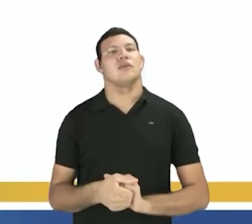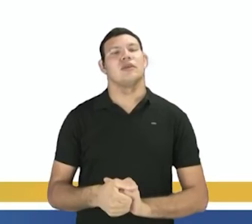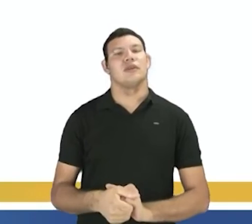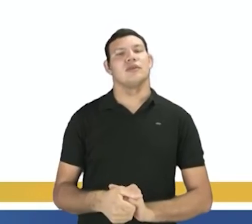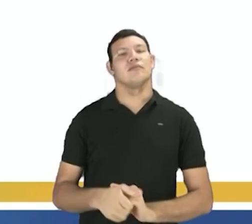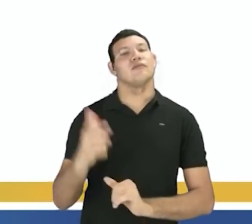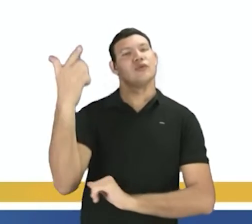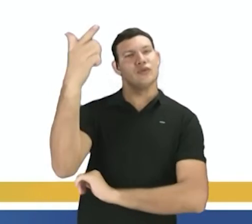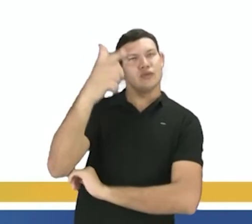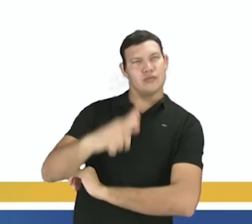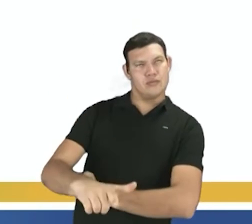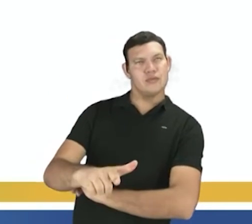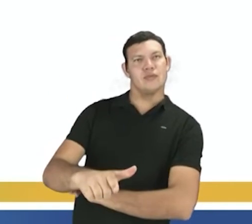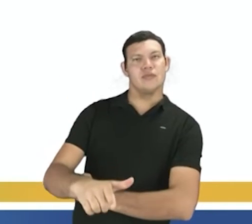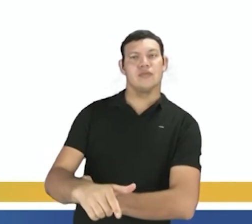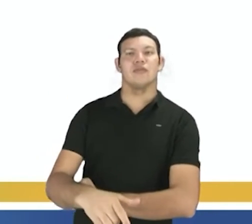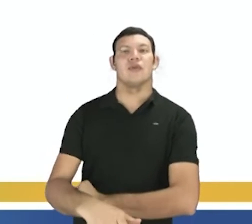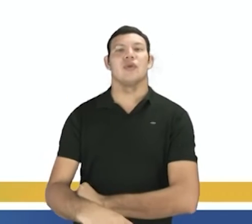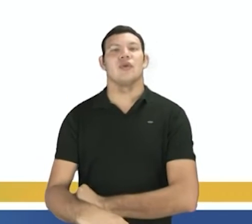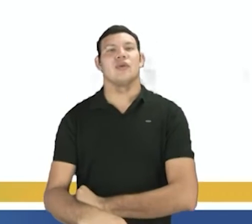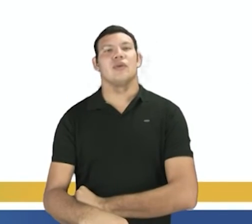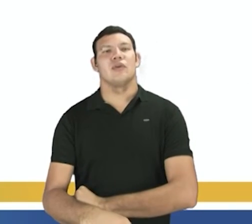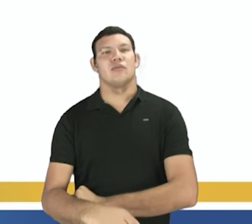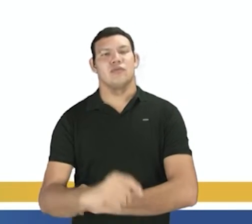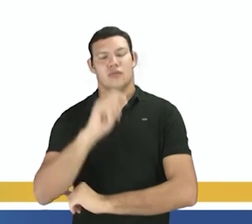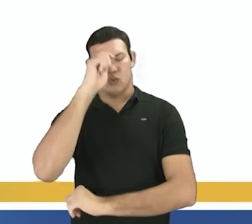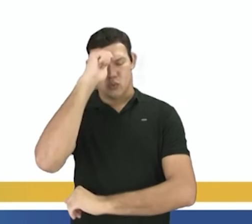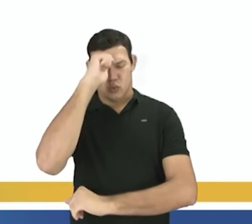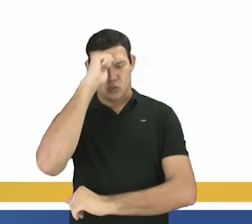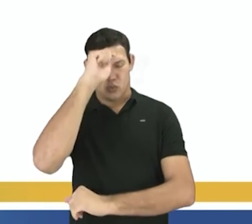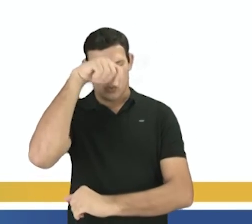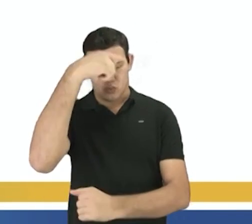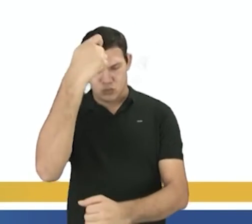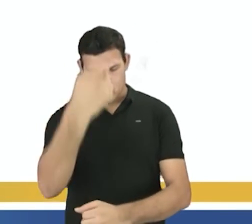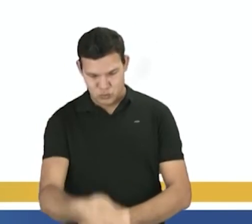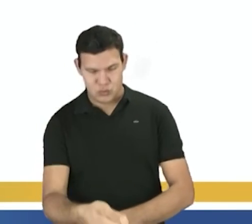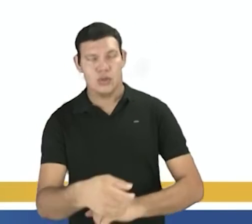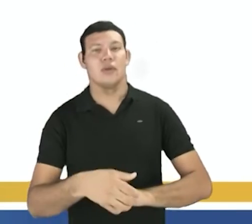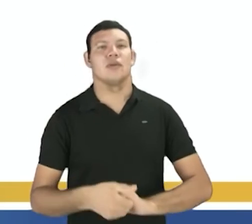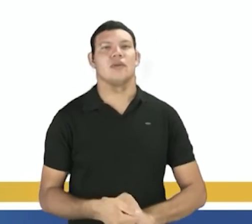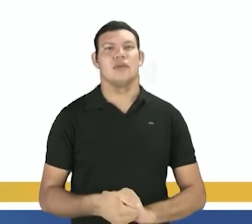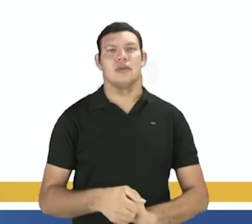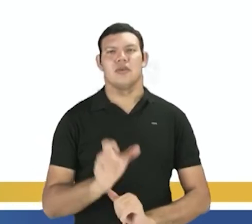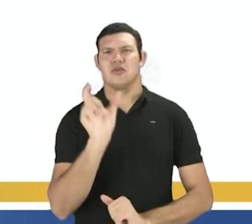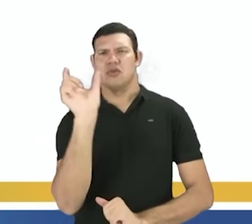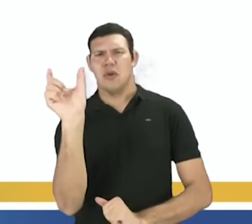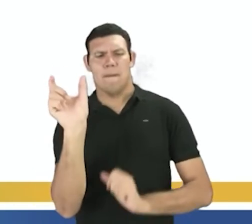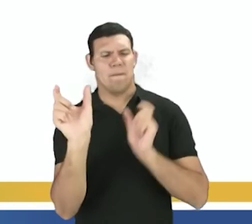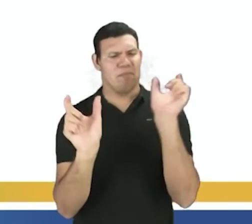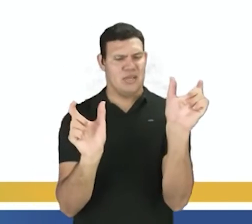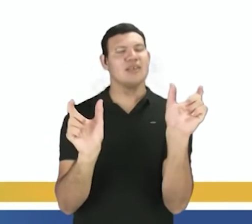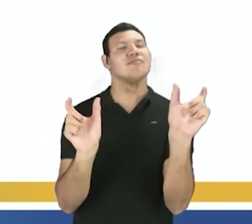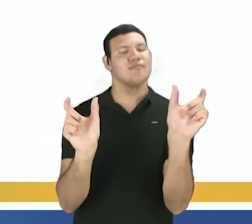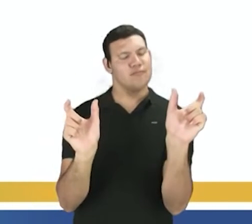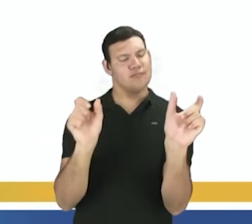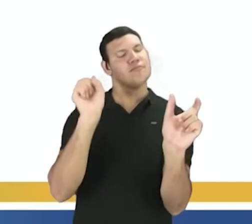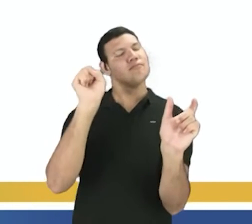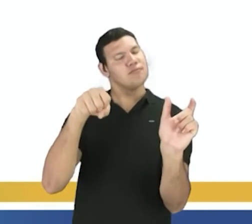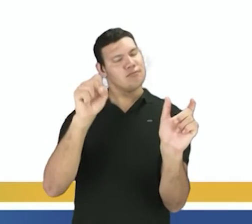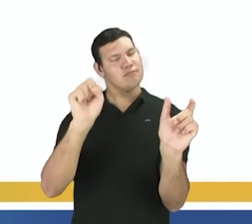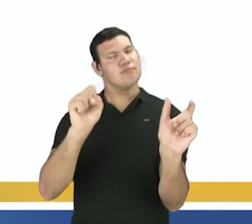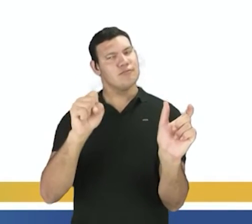e com humildade. Com humildade. Essas 2 palavras, com humildade, são uma